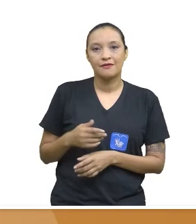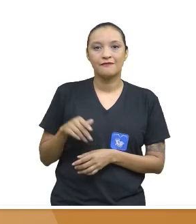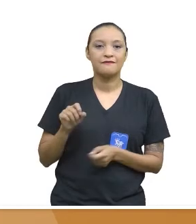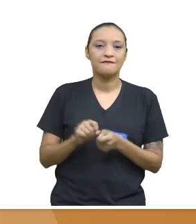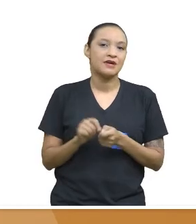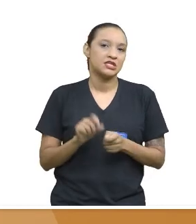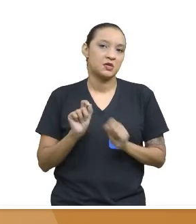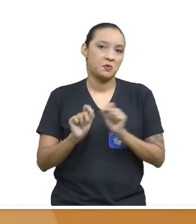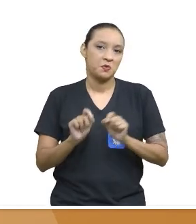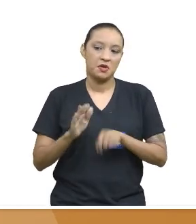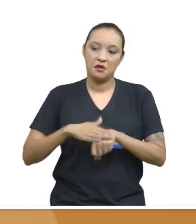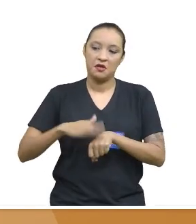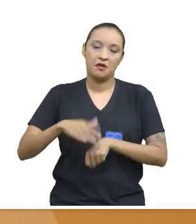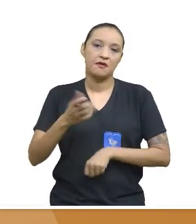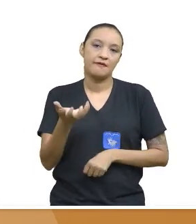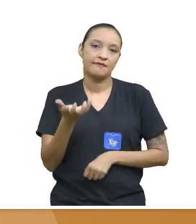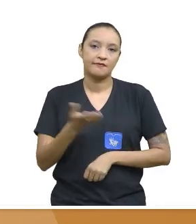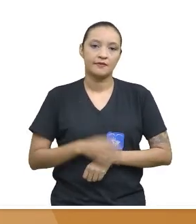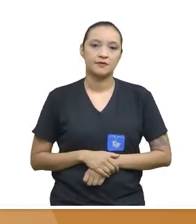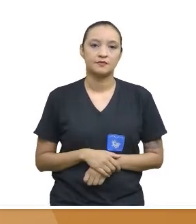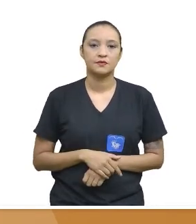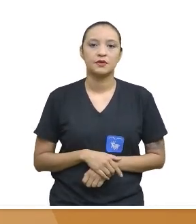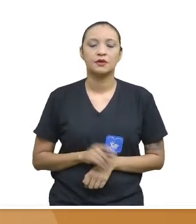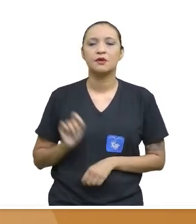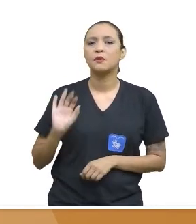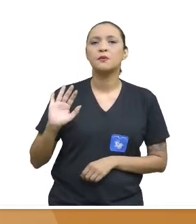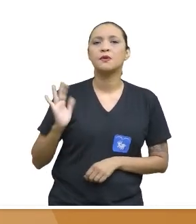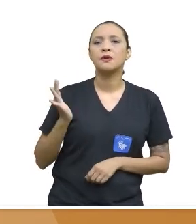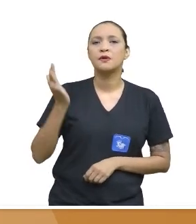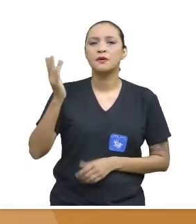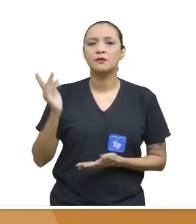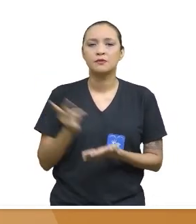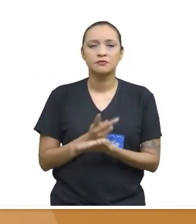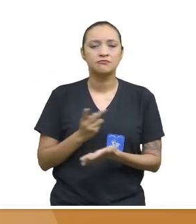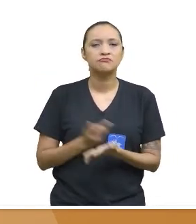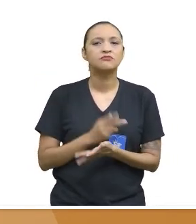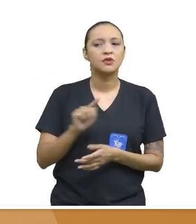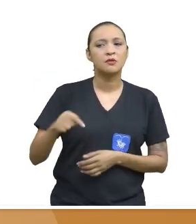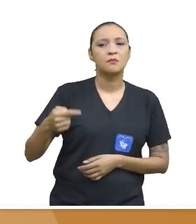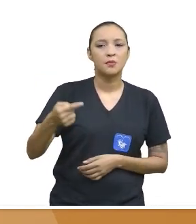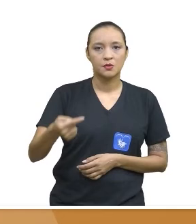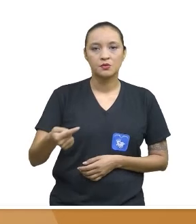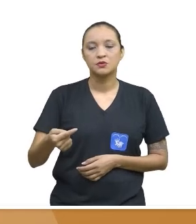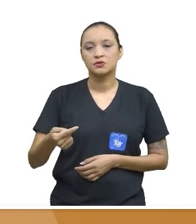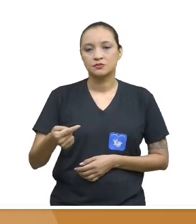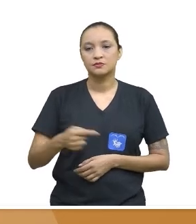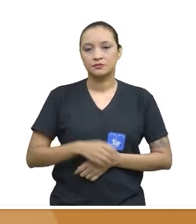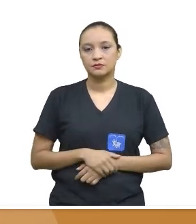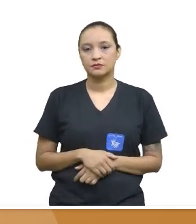Então, senhores, a gente tem aqui quais são as consequências